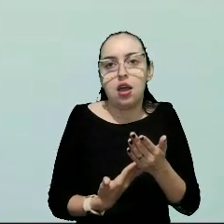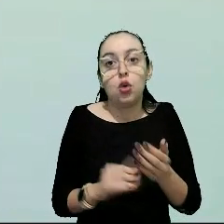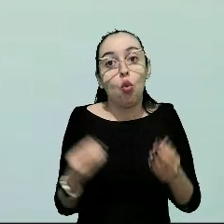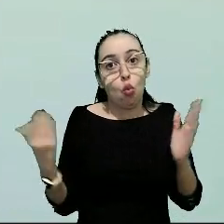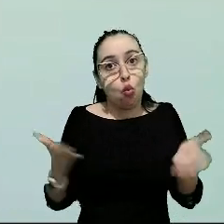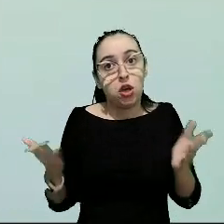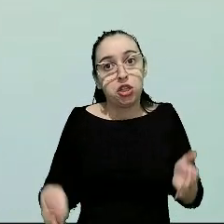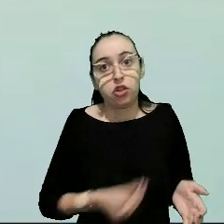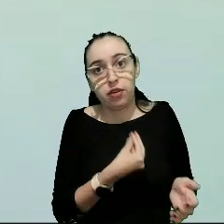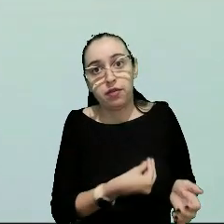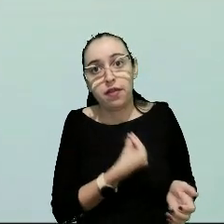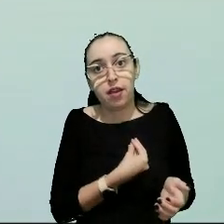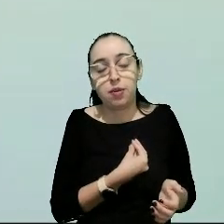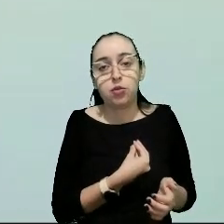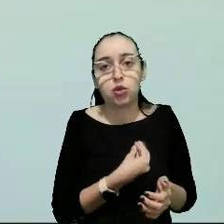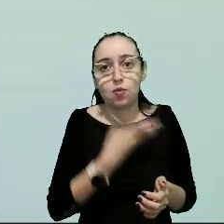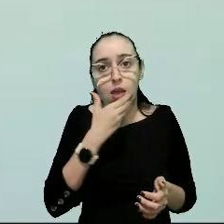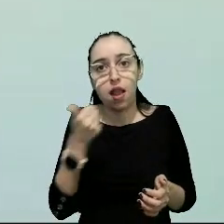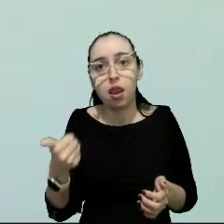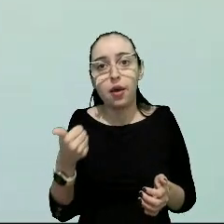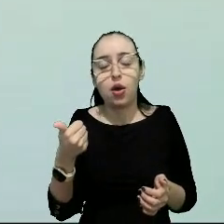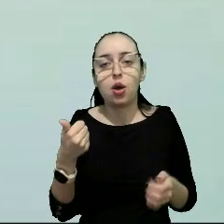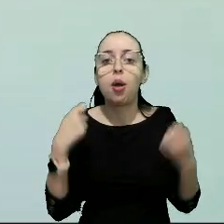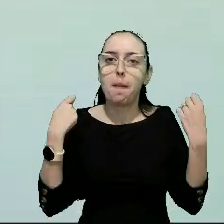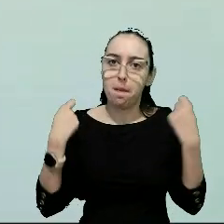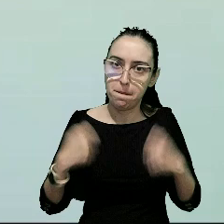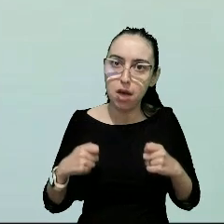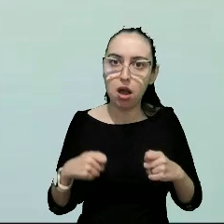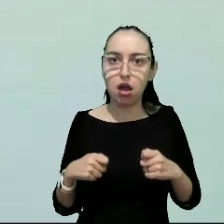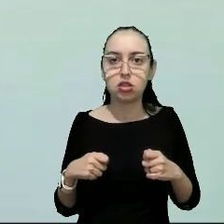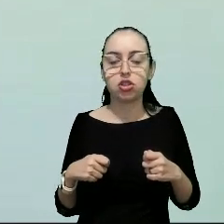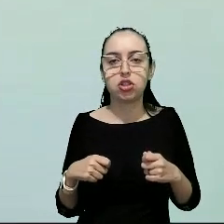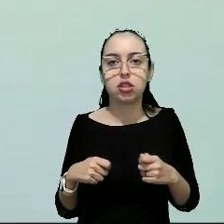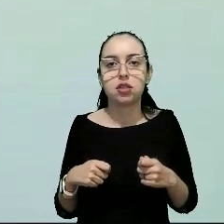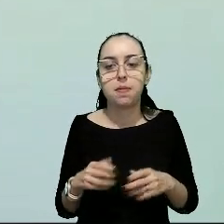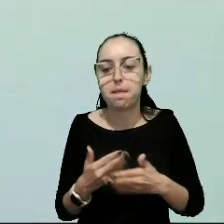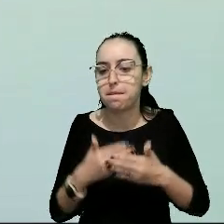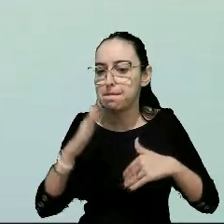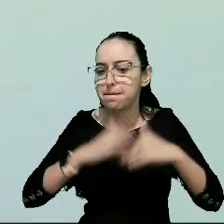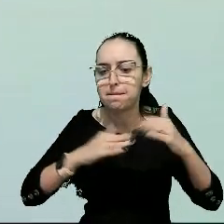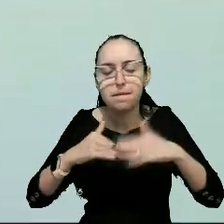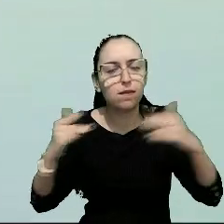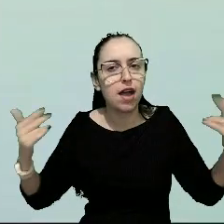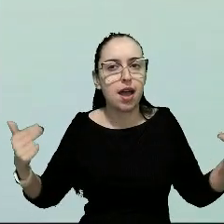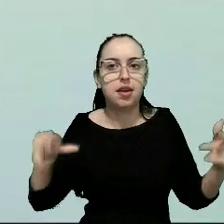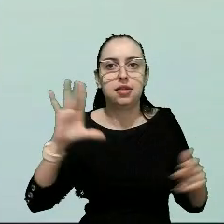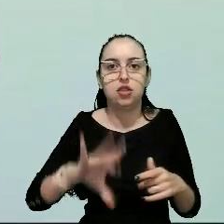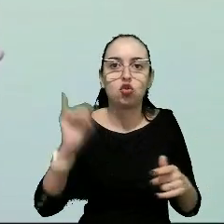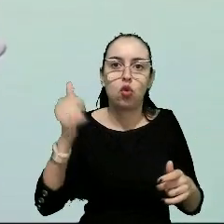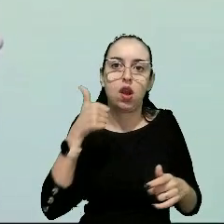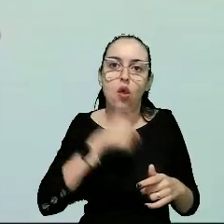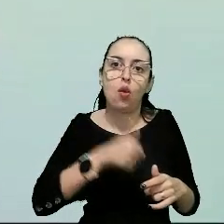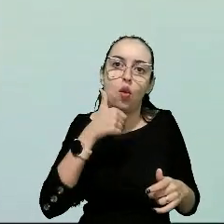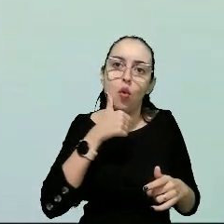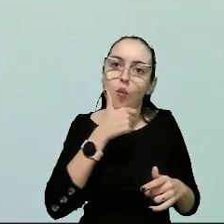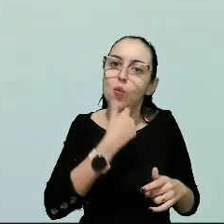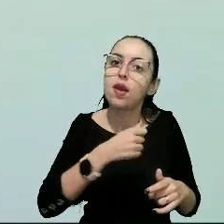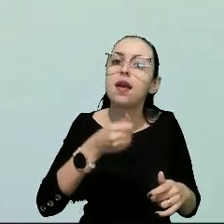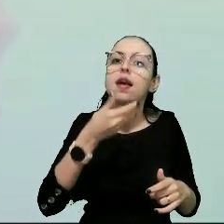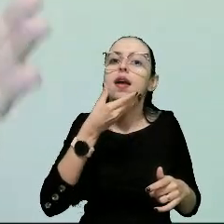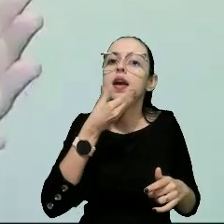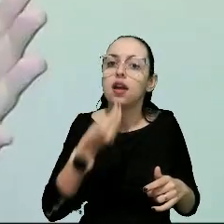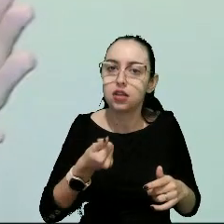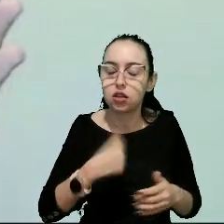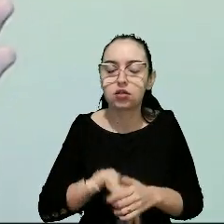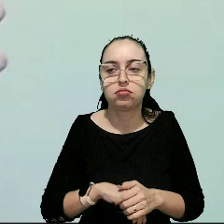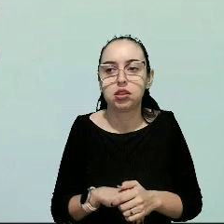possibilidade de viver muito mais e viver muito melhor. Nós temos mais escolhas, homens e mulheres. Apesar